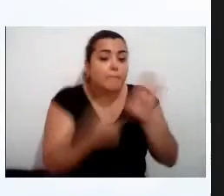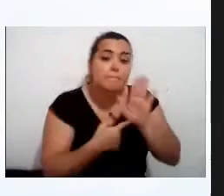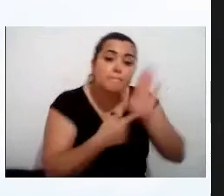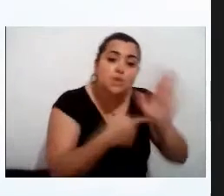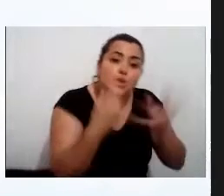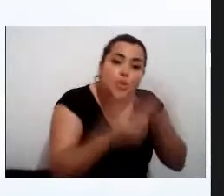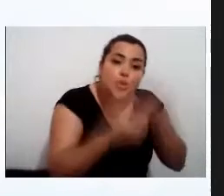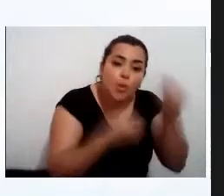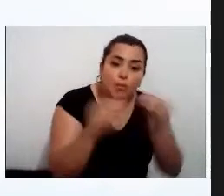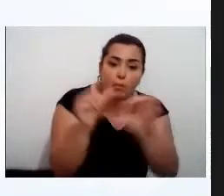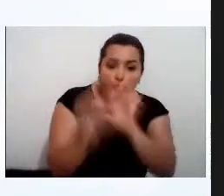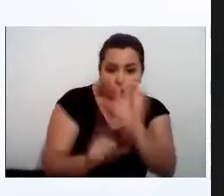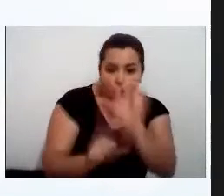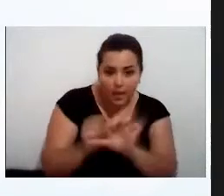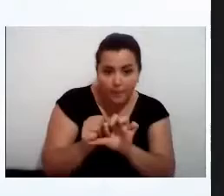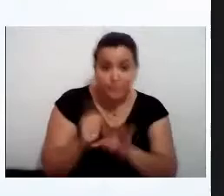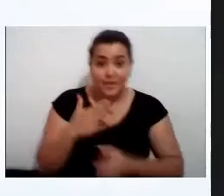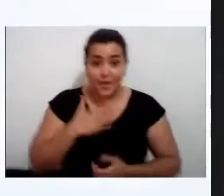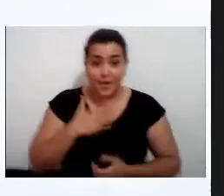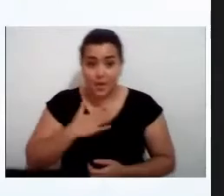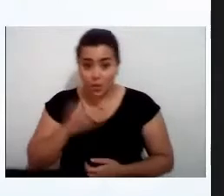no projeto, eu não estou